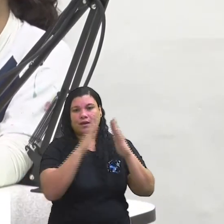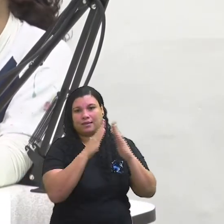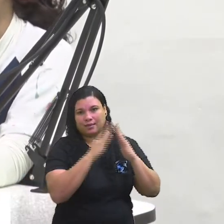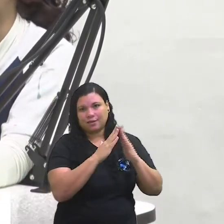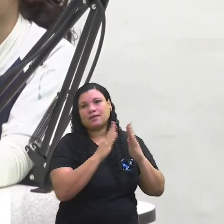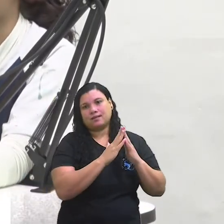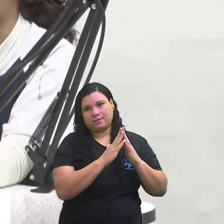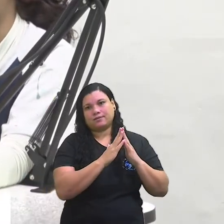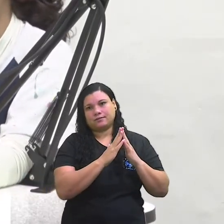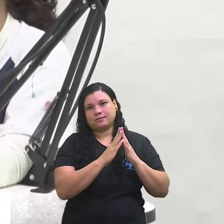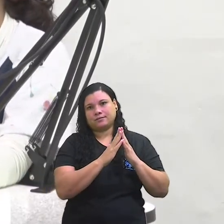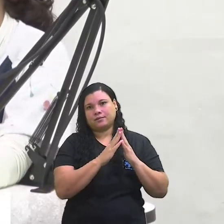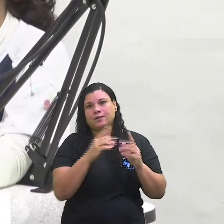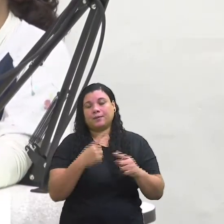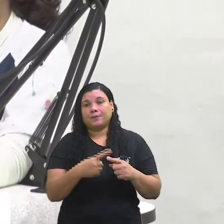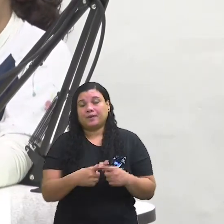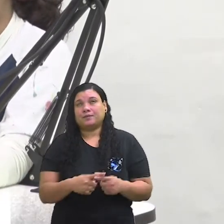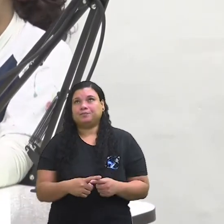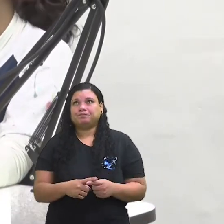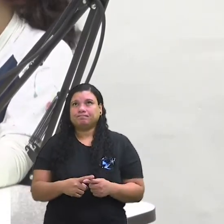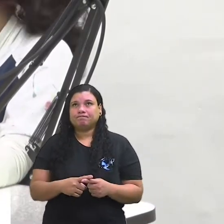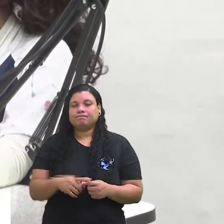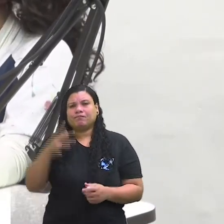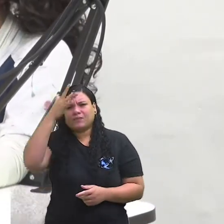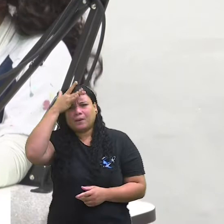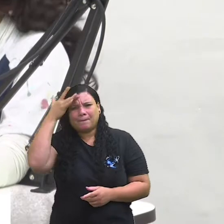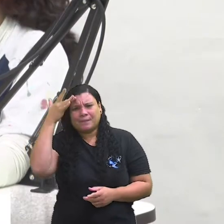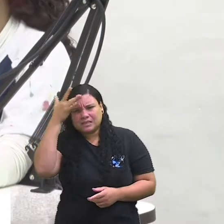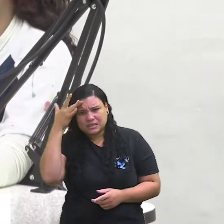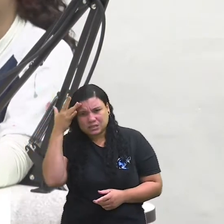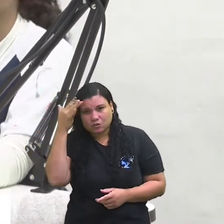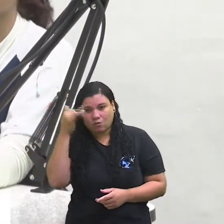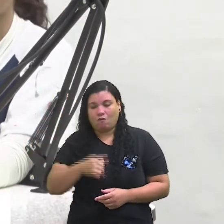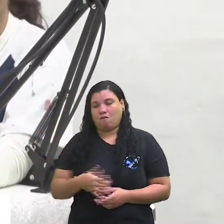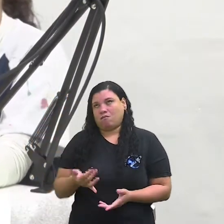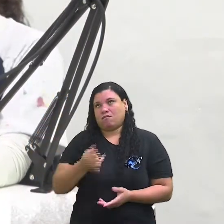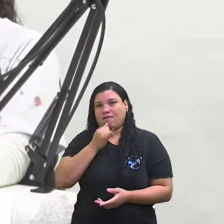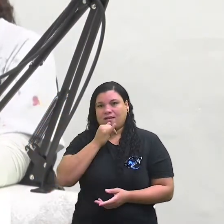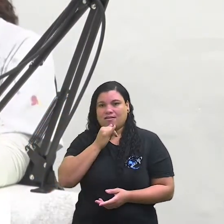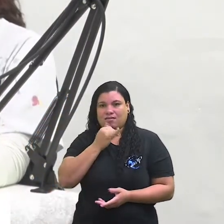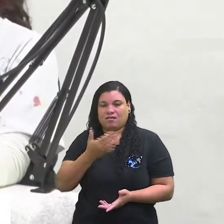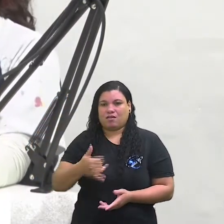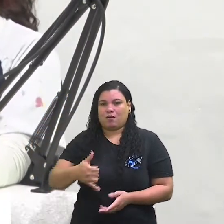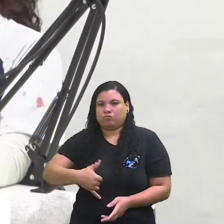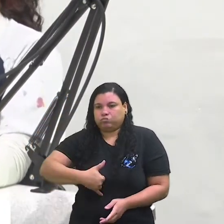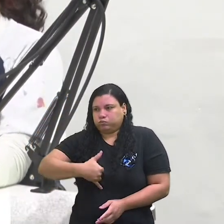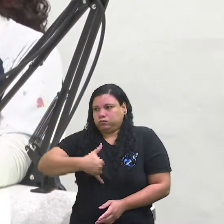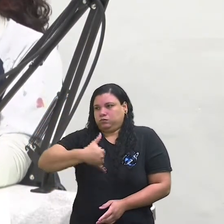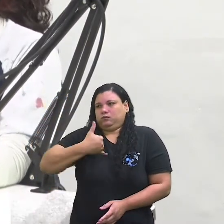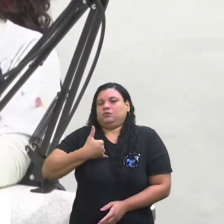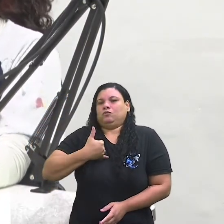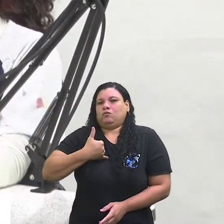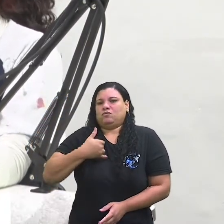aquele orgulho de chegar pra mãe e falar, desculpa, eu não deveria ter feito,